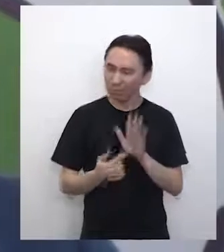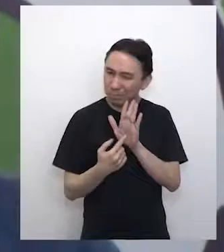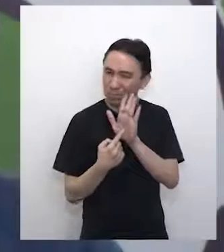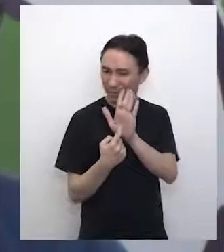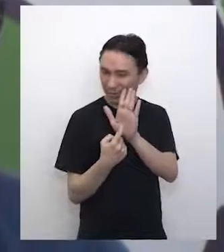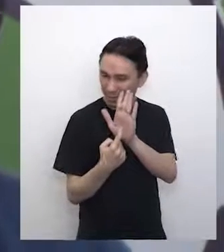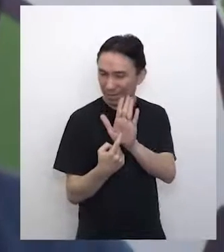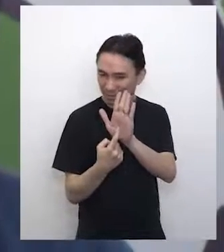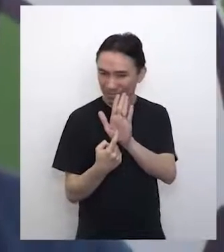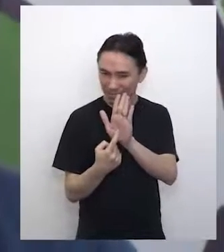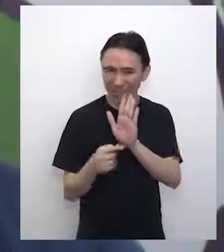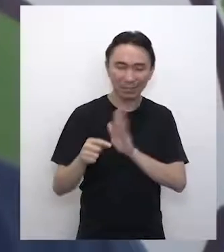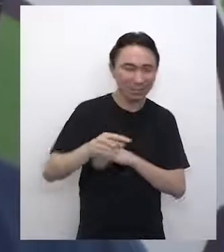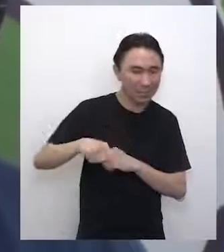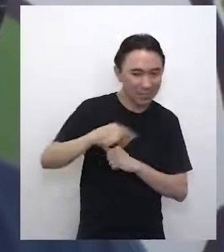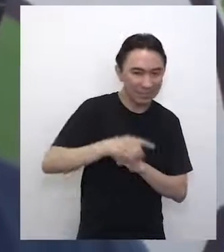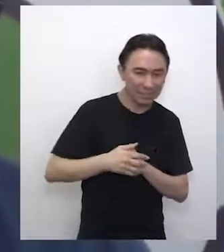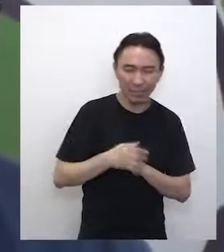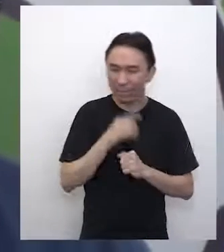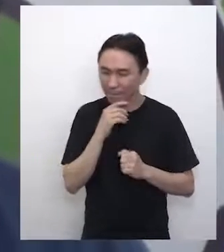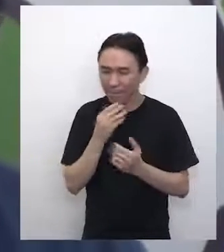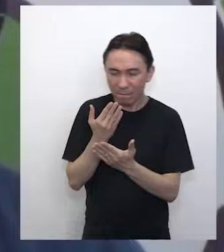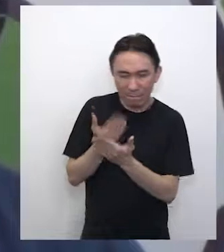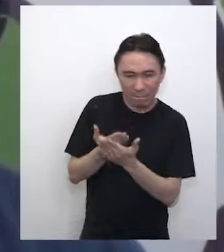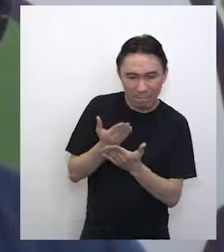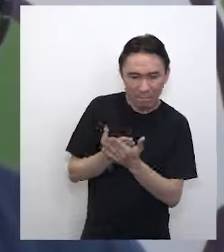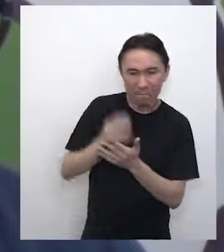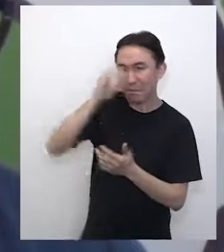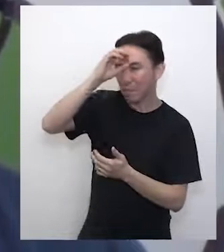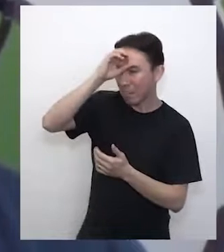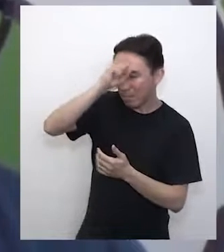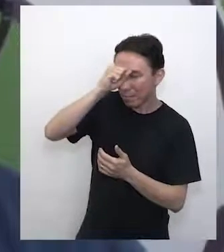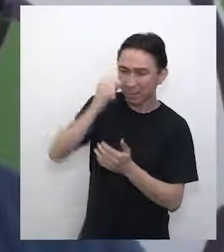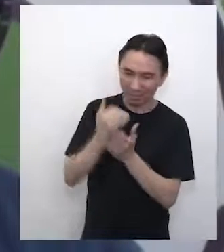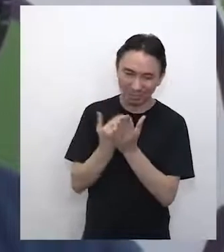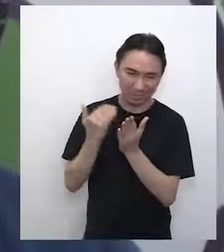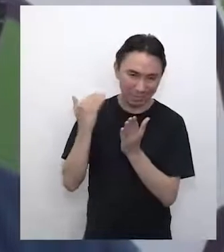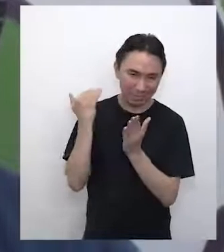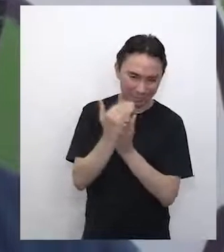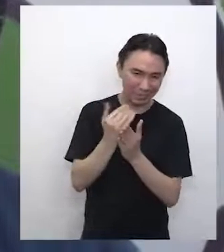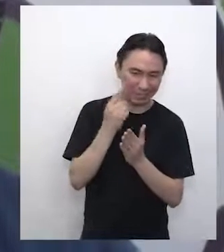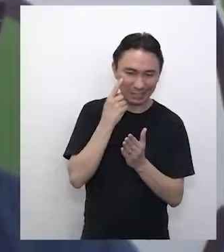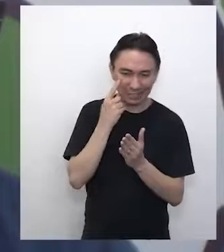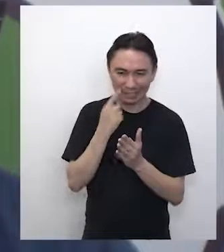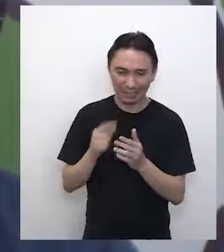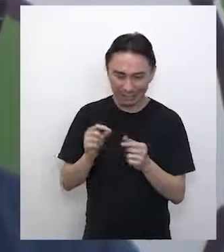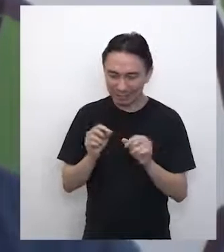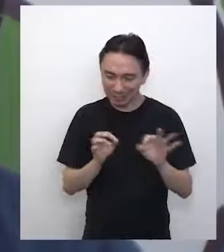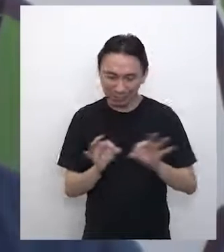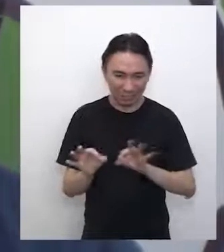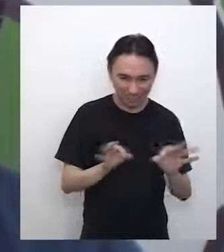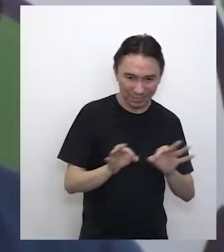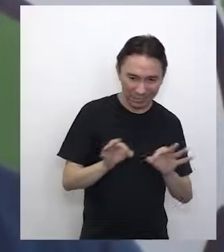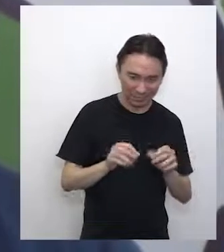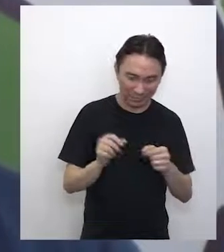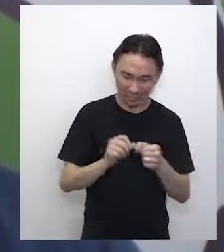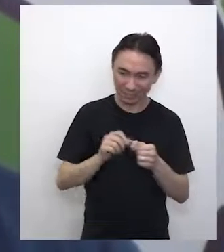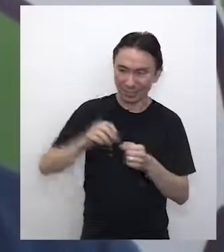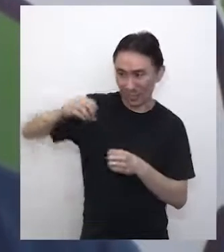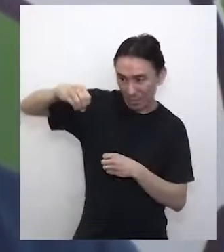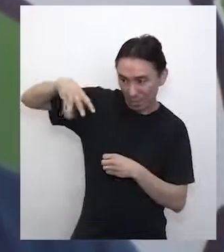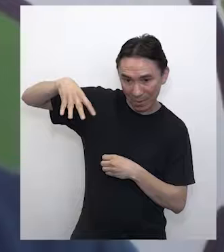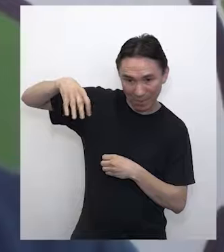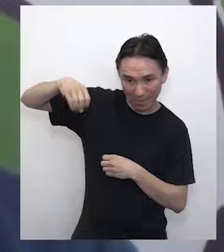gente pudesse conhecer um pouquinho melhor sobre essa placa caseira feita com LEDs, nós já podemos ter